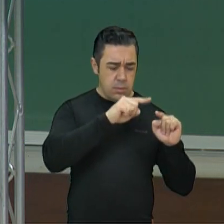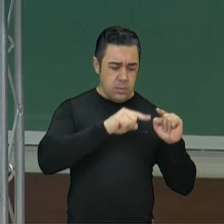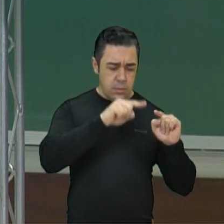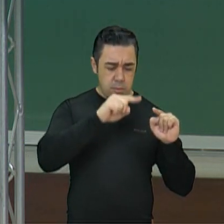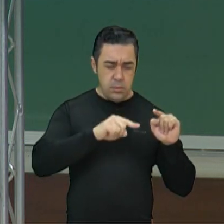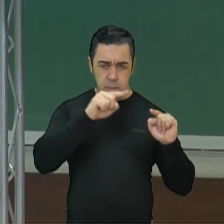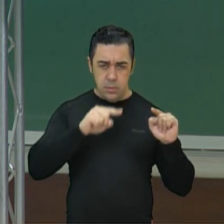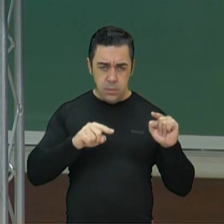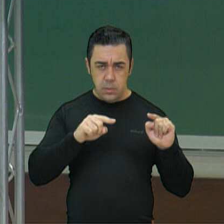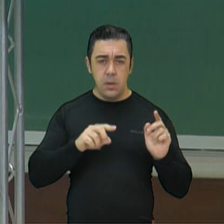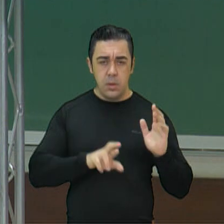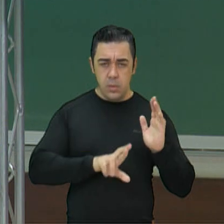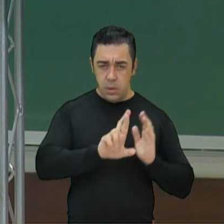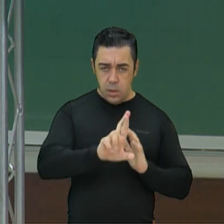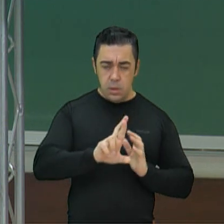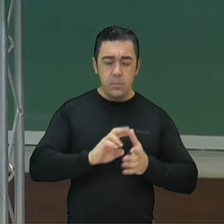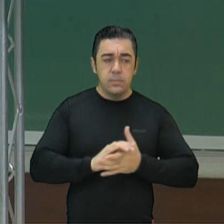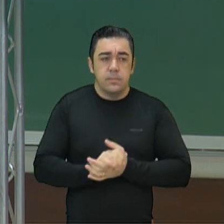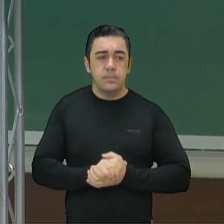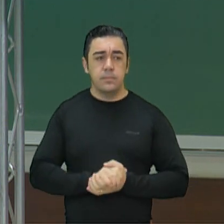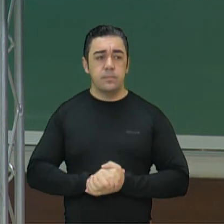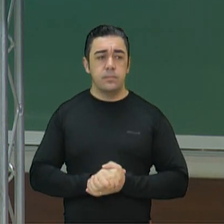R maiúsculo. Né?